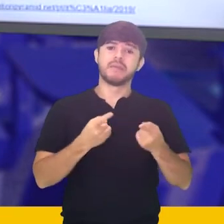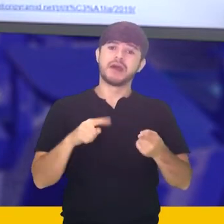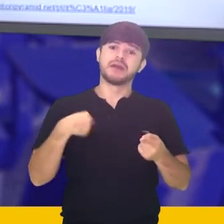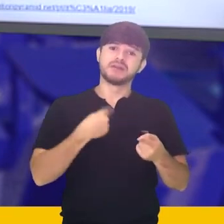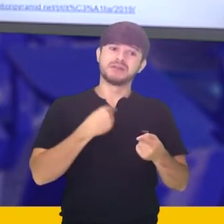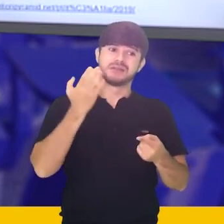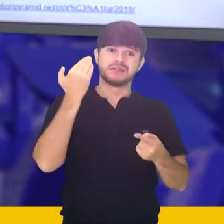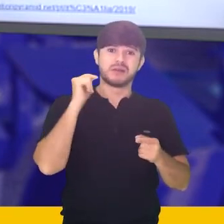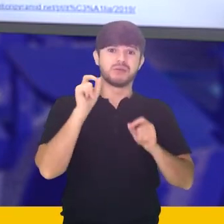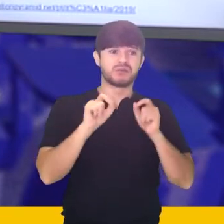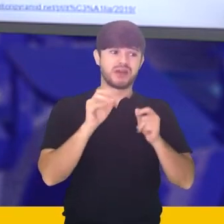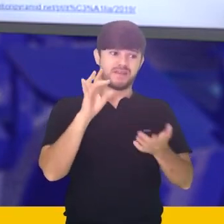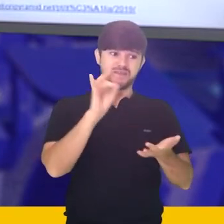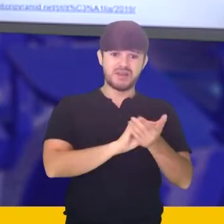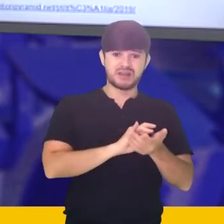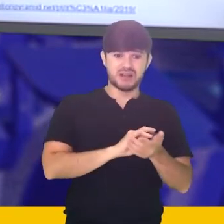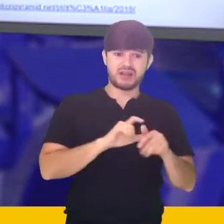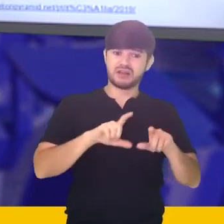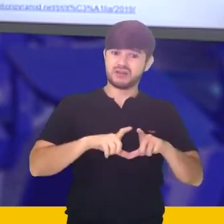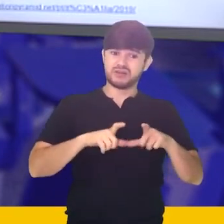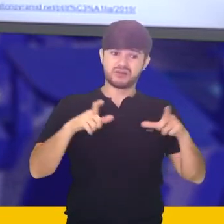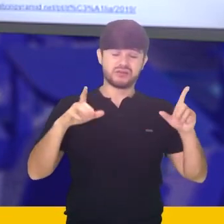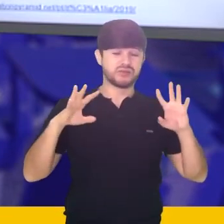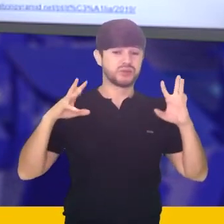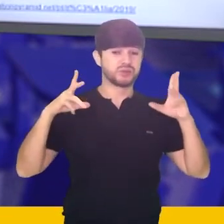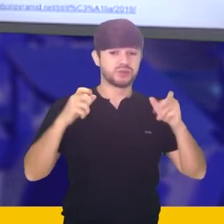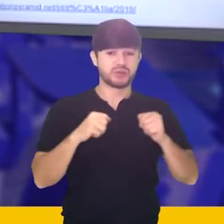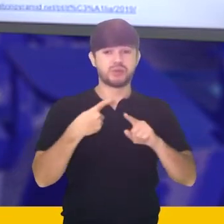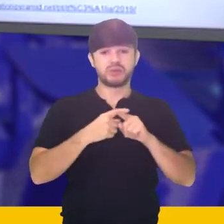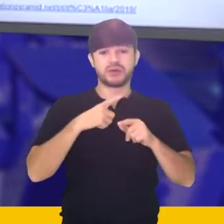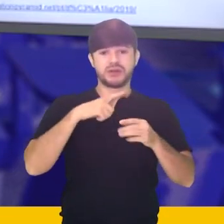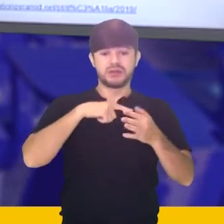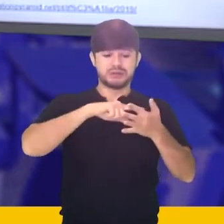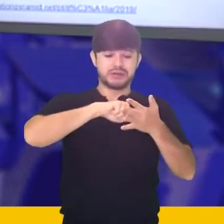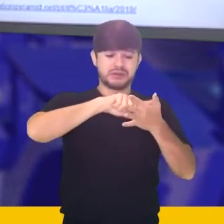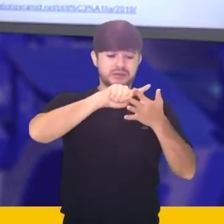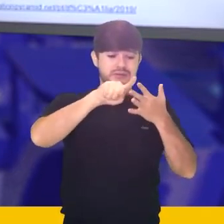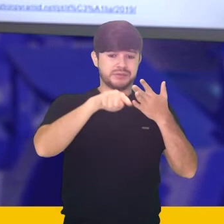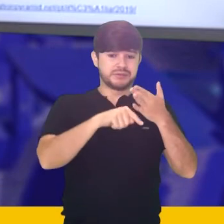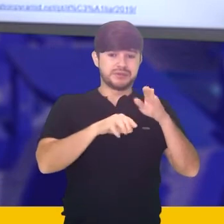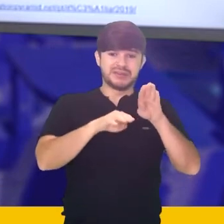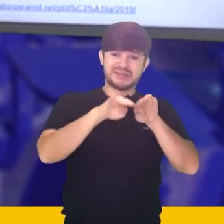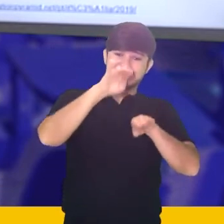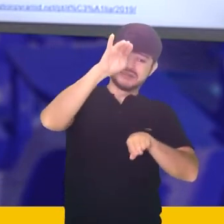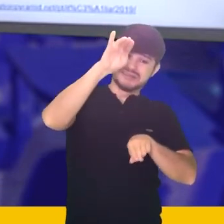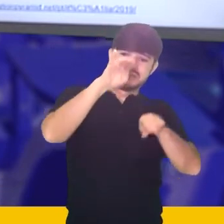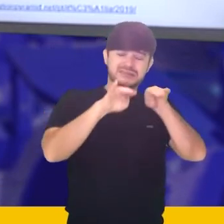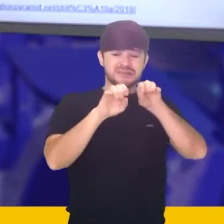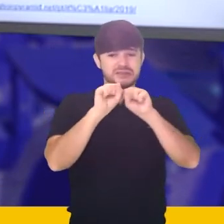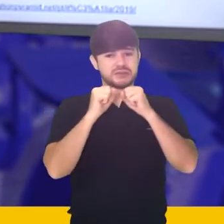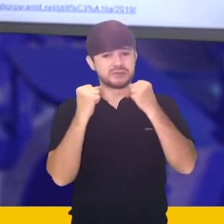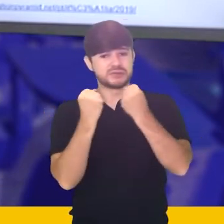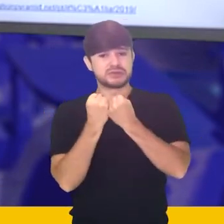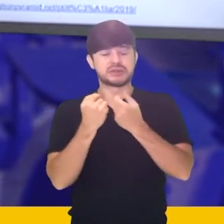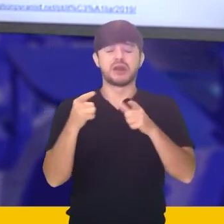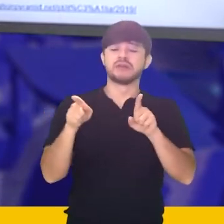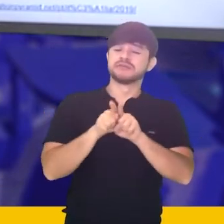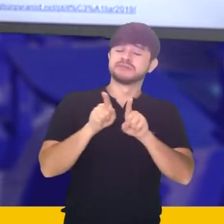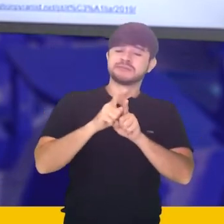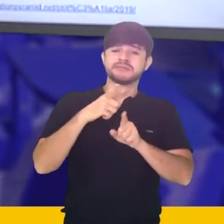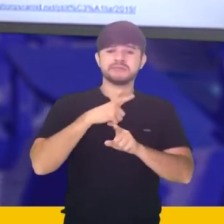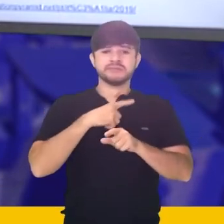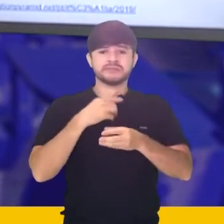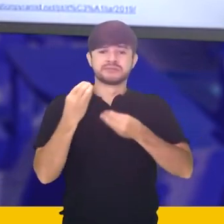descobriu que isso não é tão verdade, porque existem questões, né, de desigualdade social, existem questões da forma como a gente